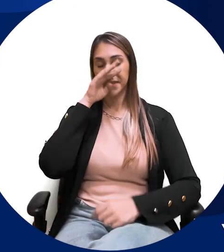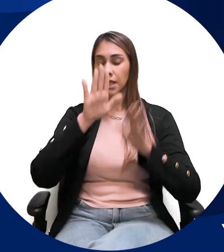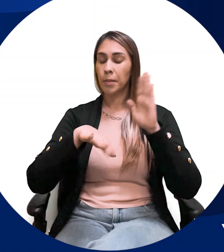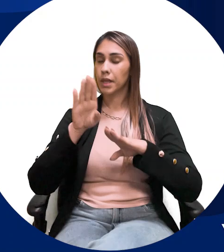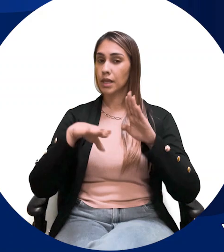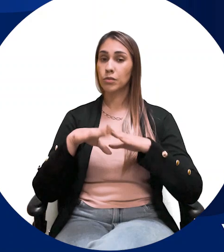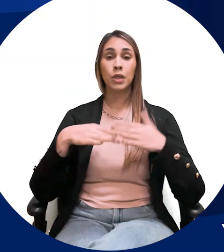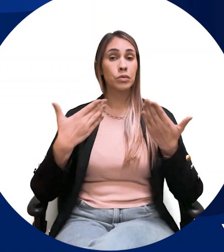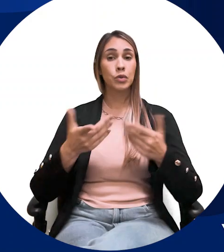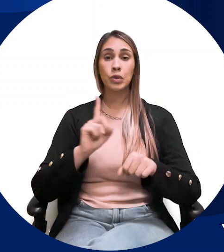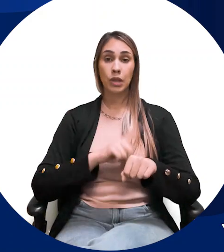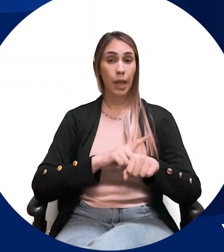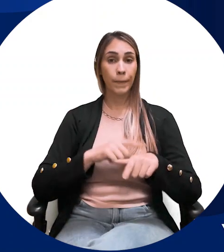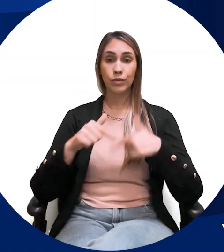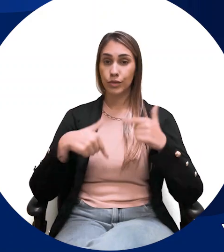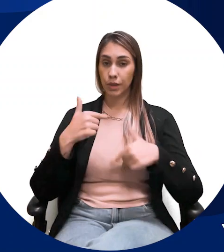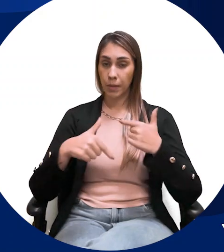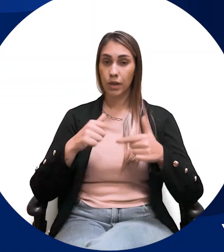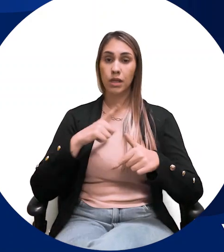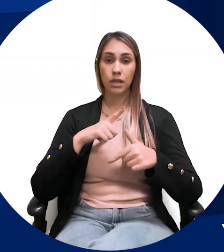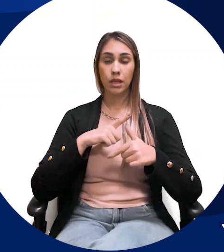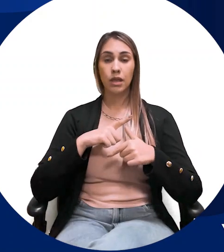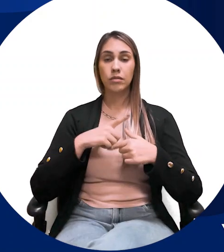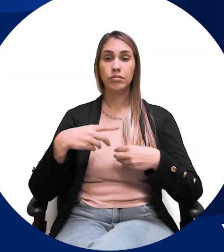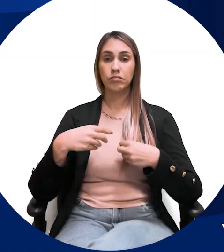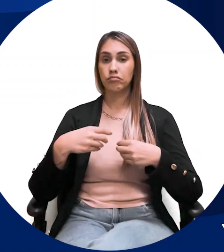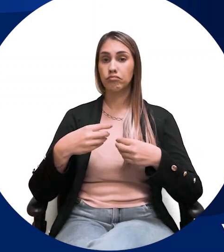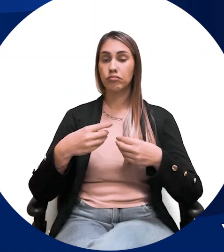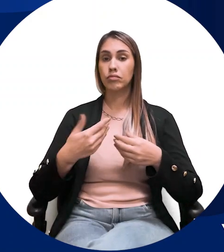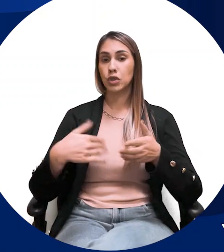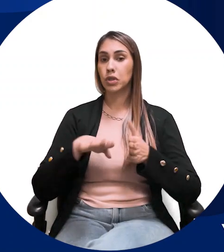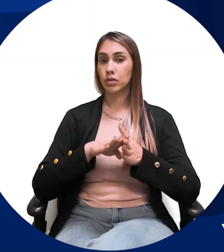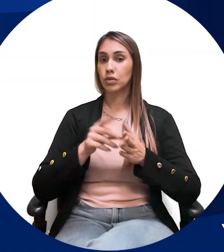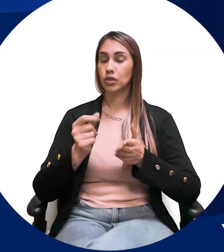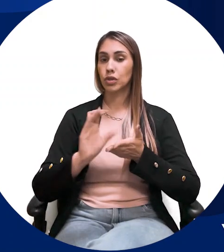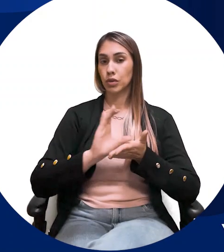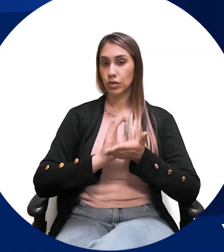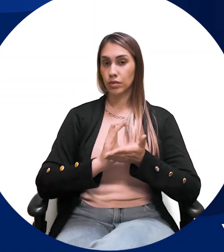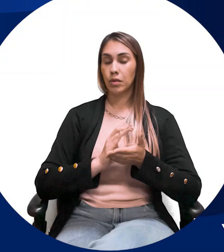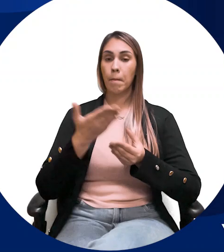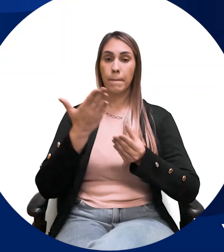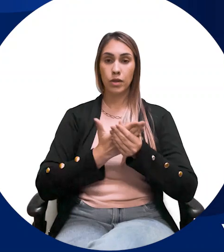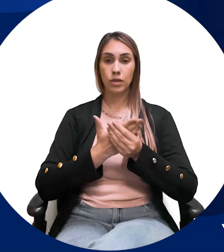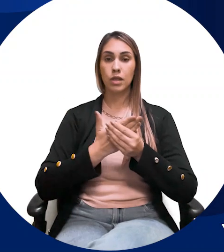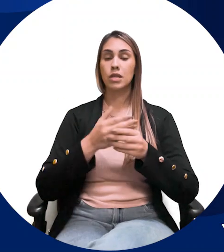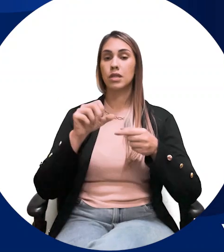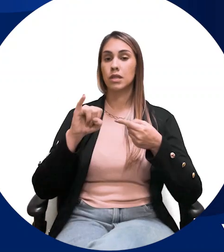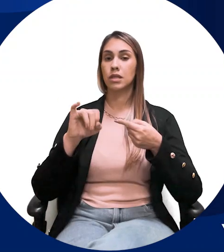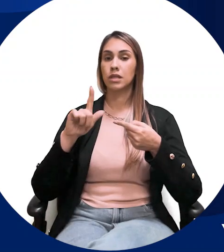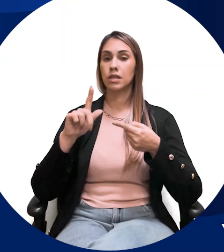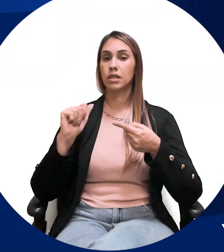equivalente, independentemente do tempo em exercício que tenha recebido recursos públicos, solicitada via processo